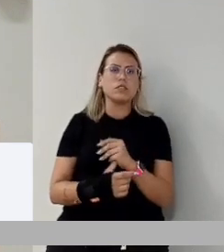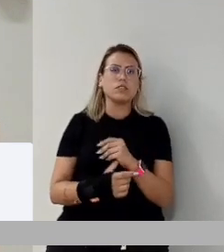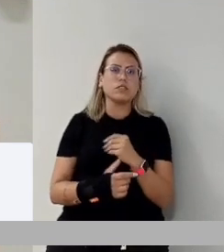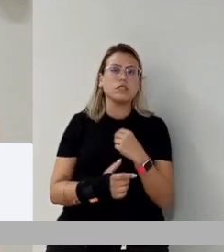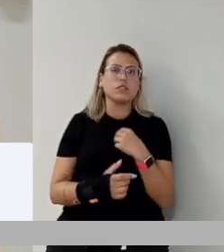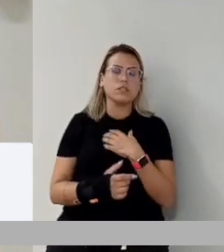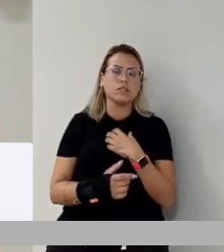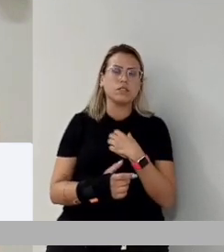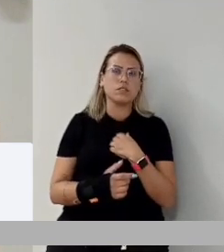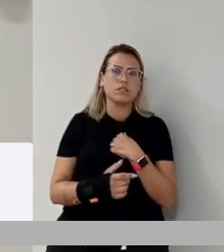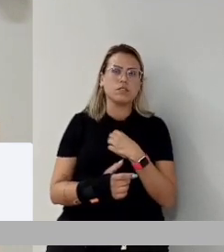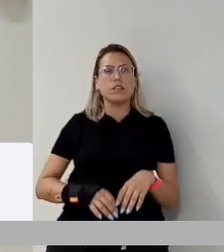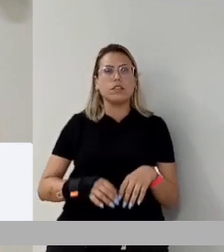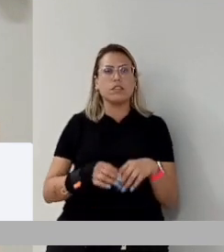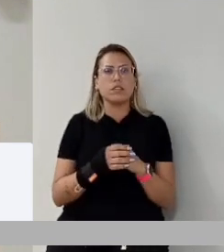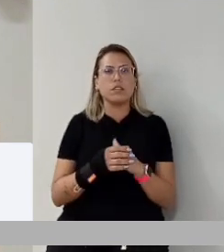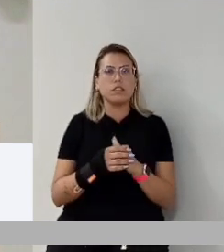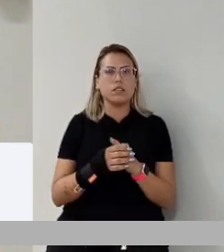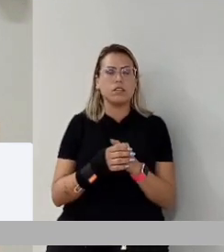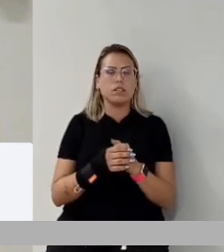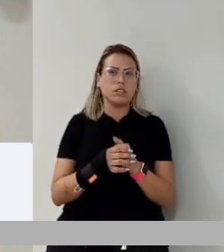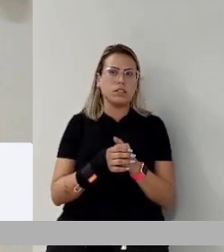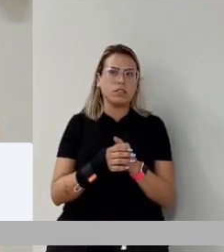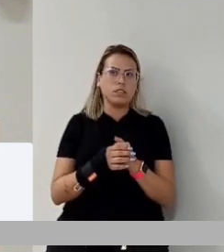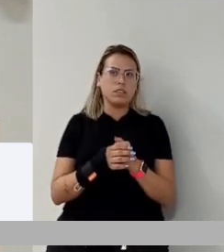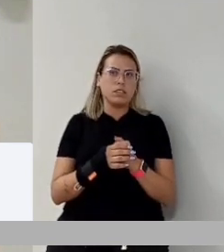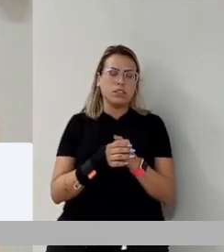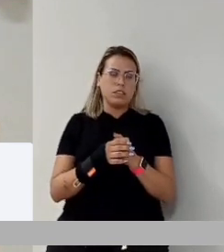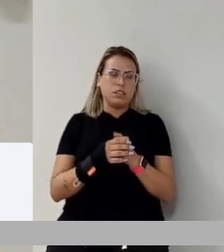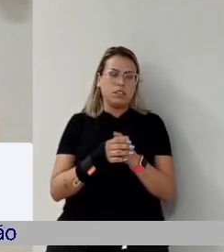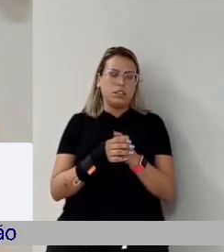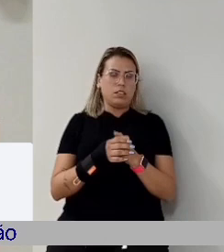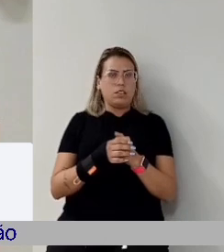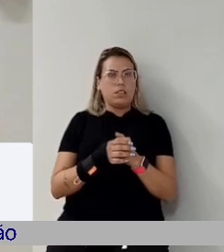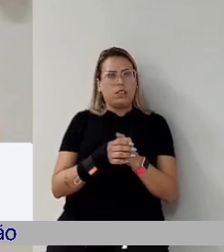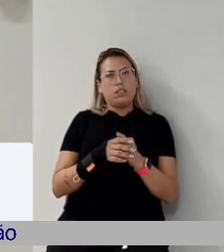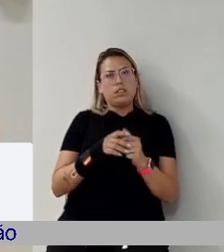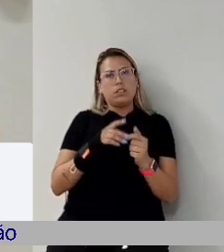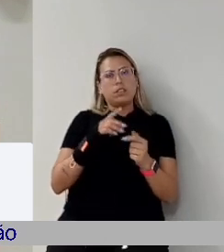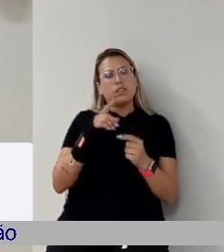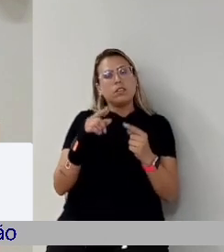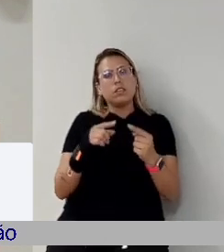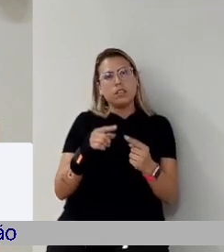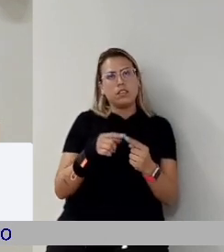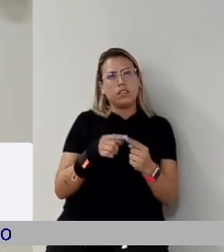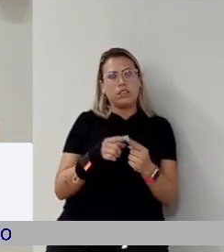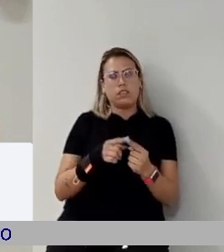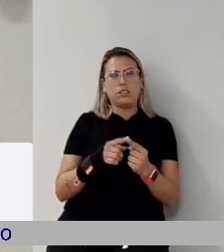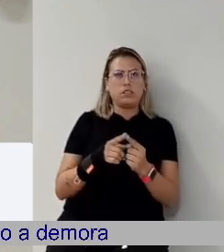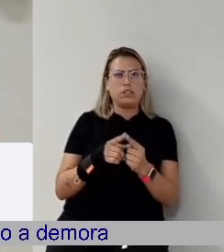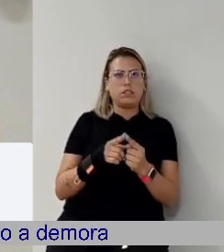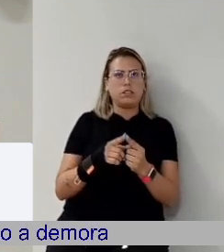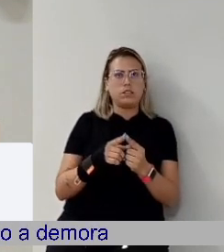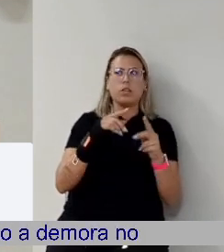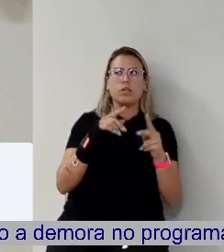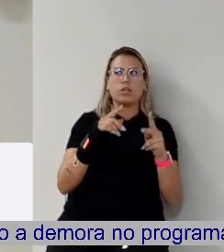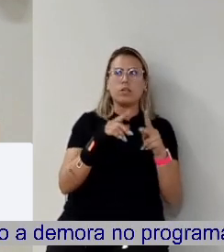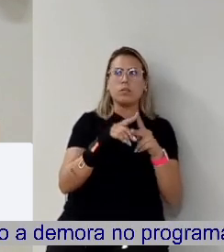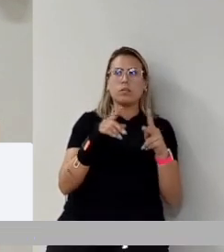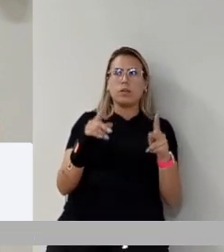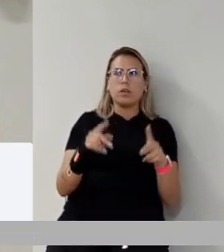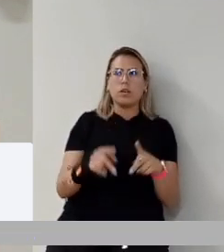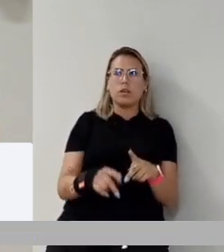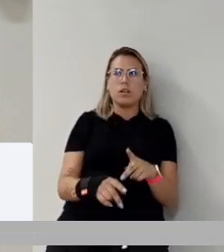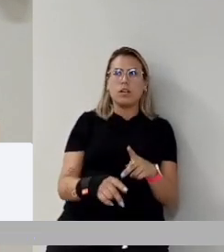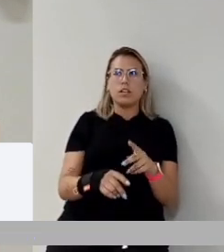perca né Por parte da de muitos agricultores também com relação a à demora no programa de de hora